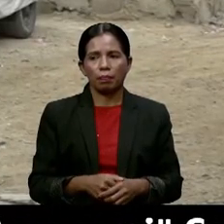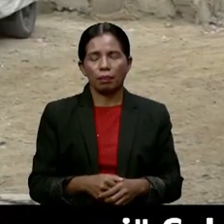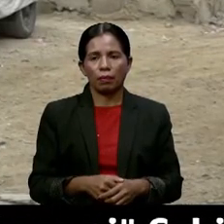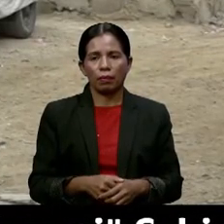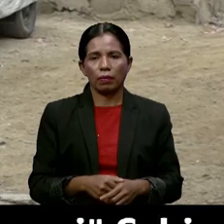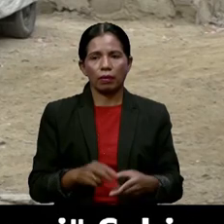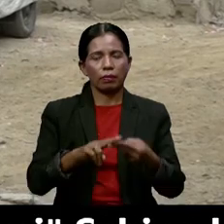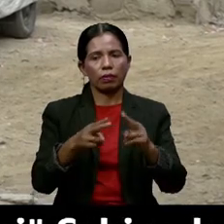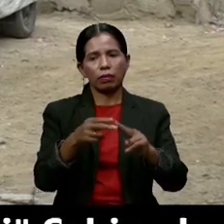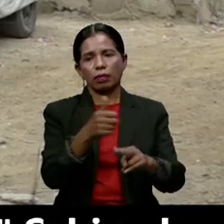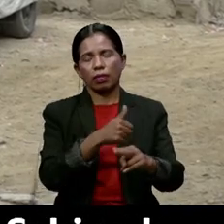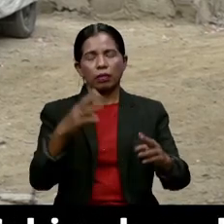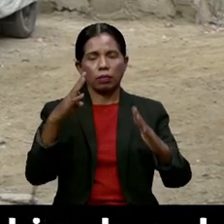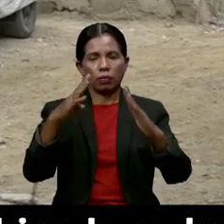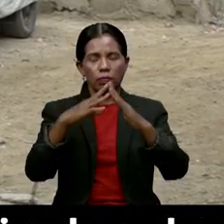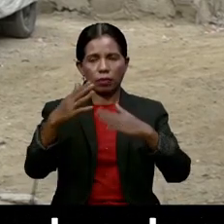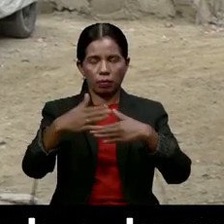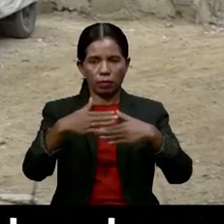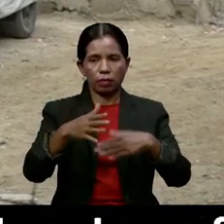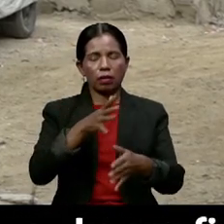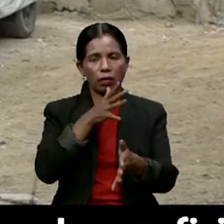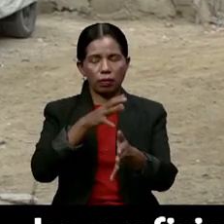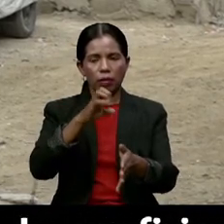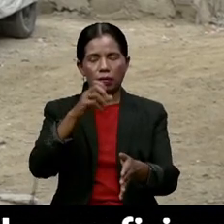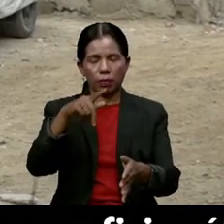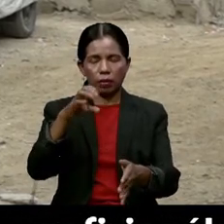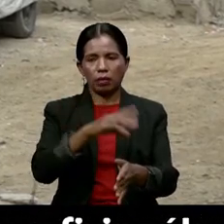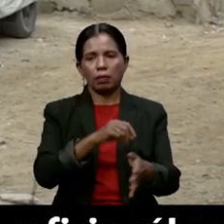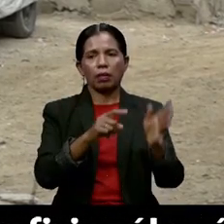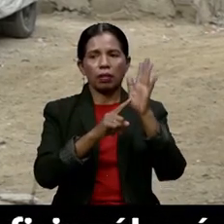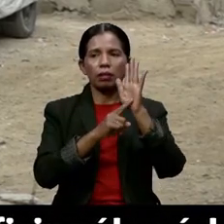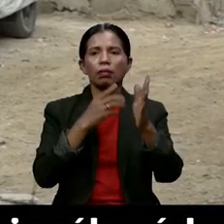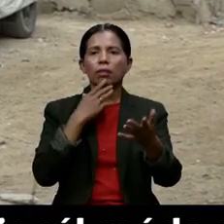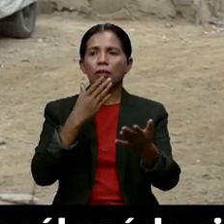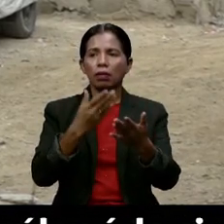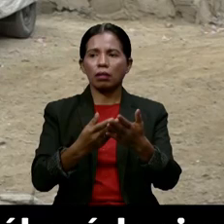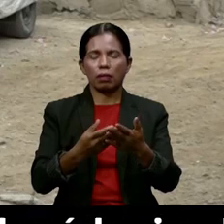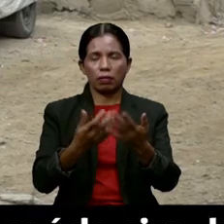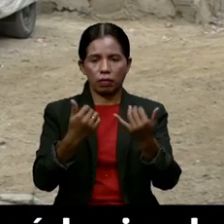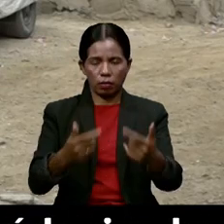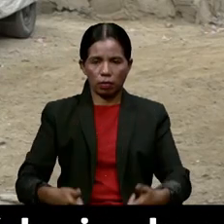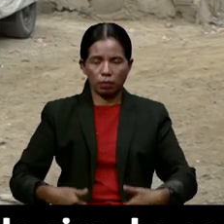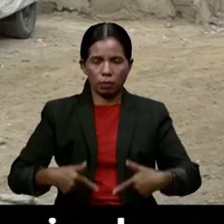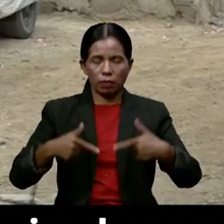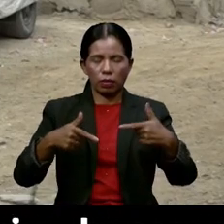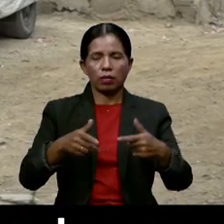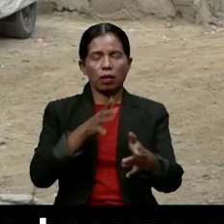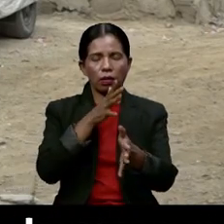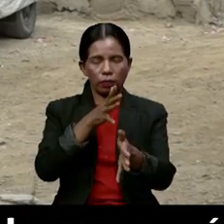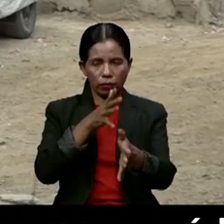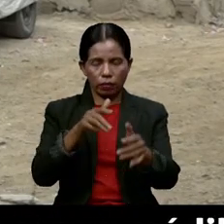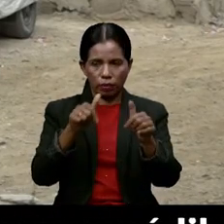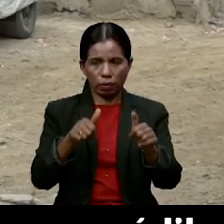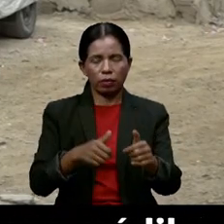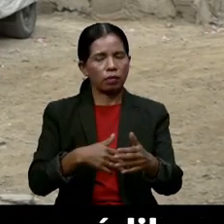Vizinho Balo Nebe, ela besica a voz esperança, mas sai sassin. Pa condição Mores, a voz falo com ele.